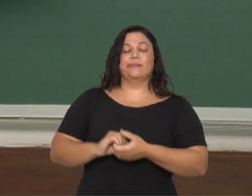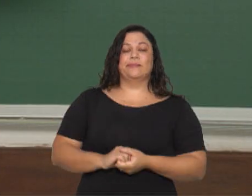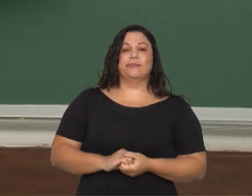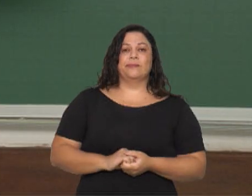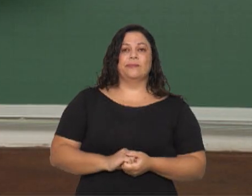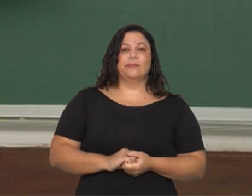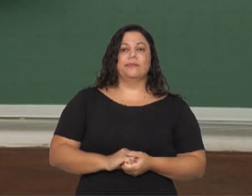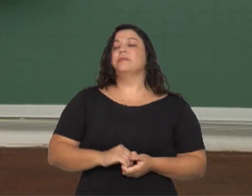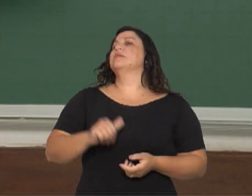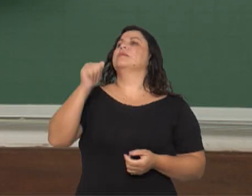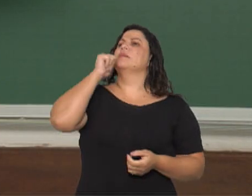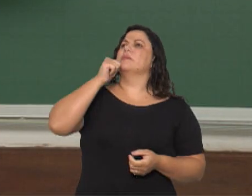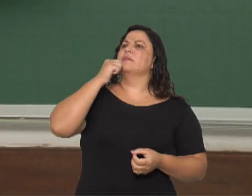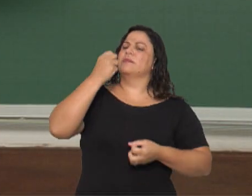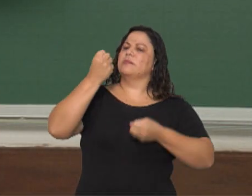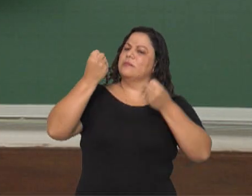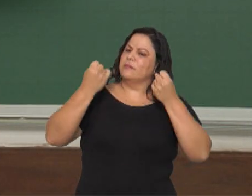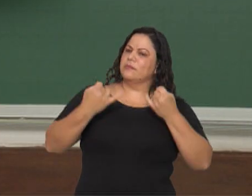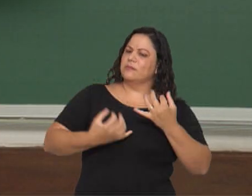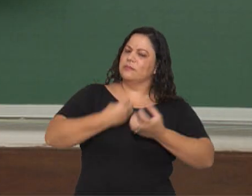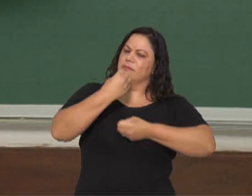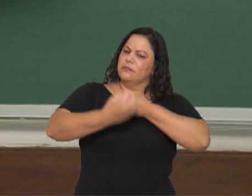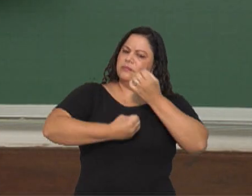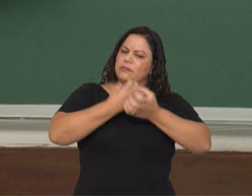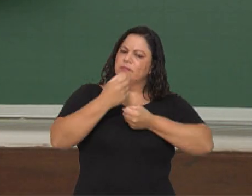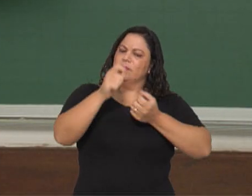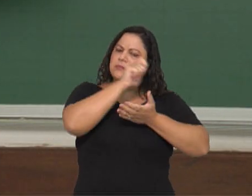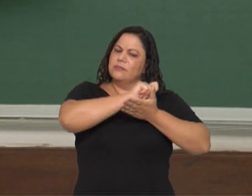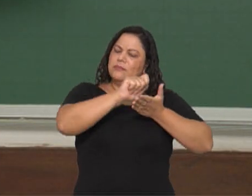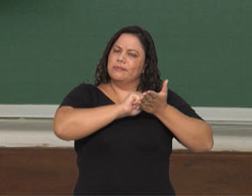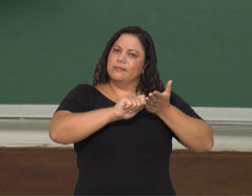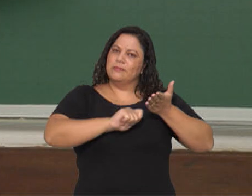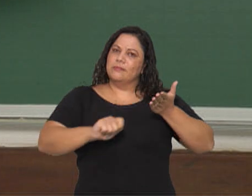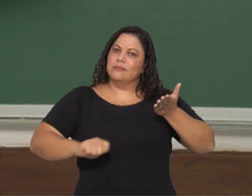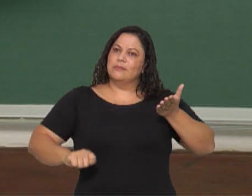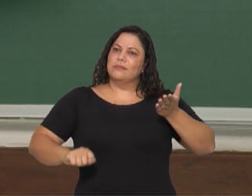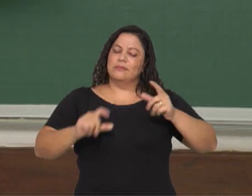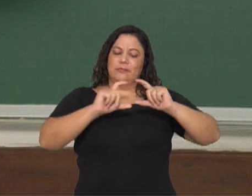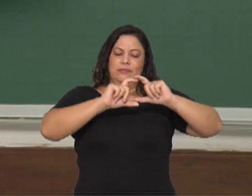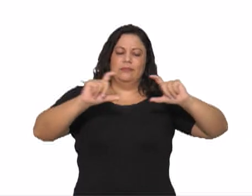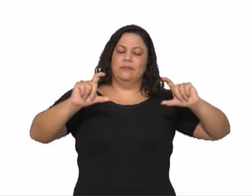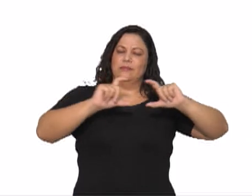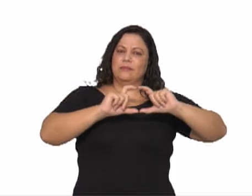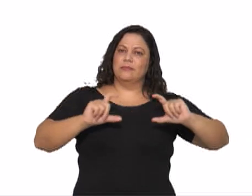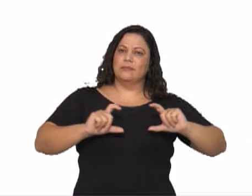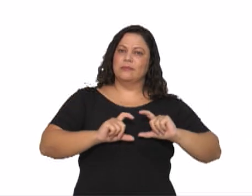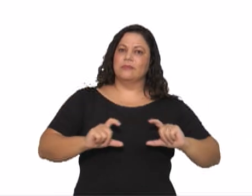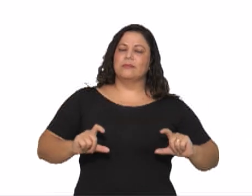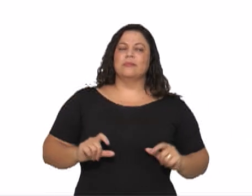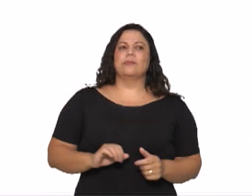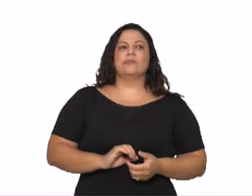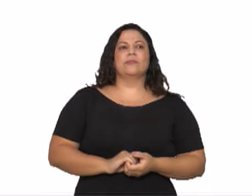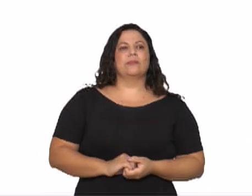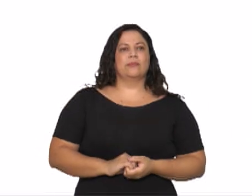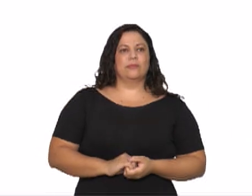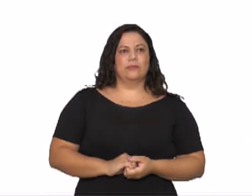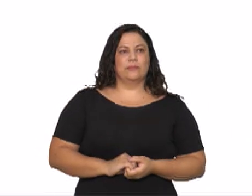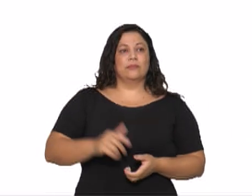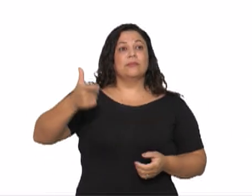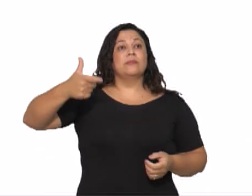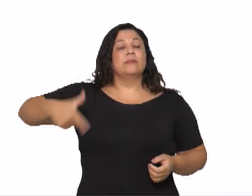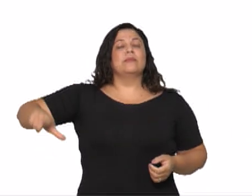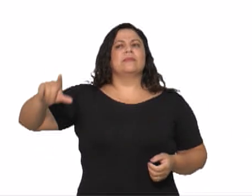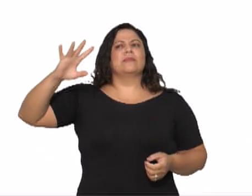dela, eu escreveria um poema sem tema, não é? E somente um verso. Seguimos aqui, outra